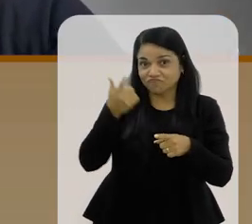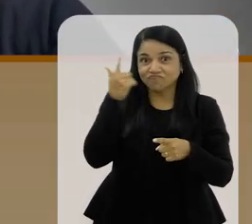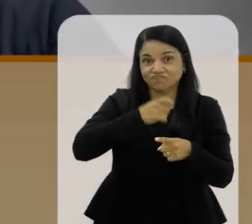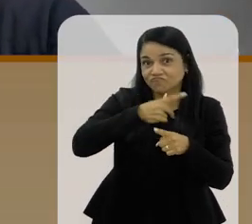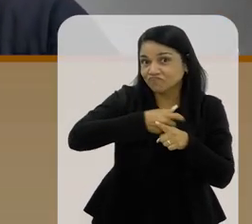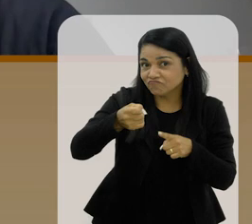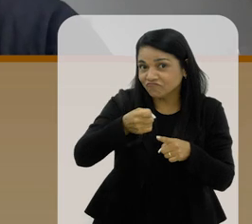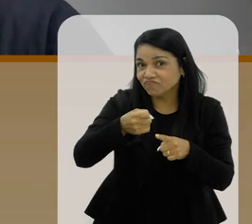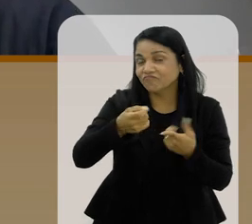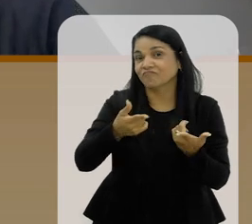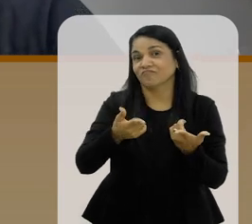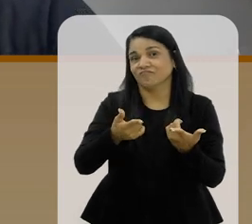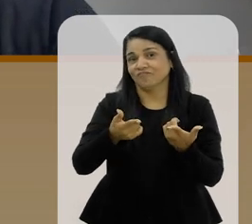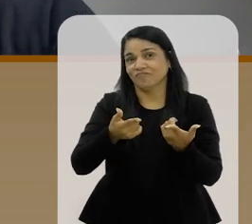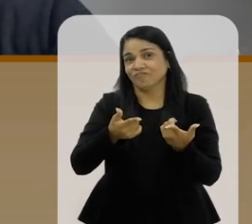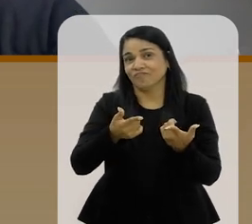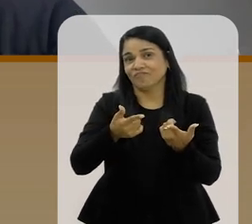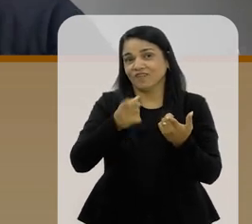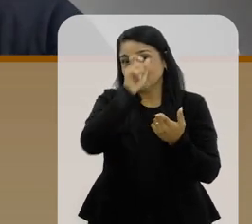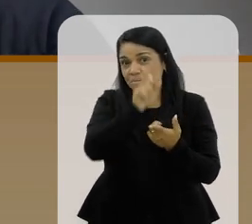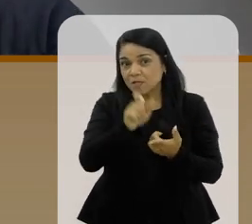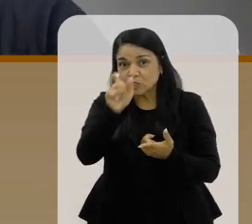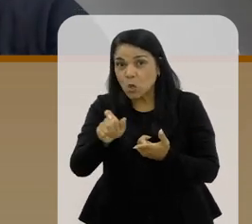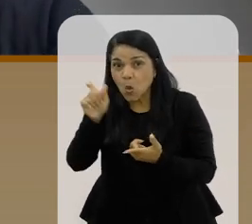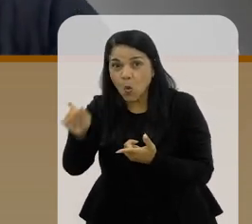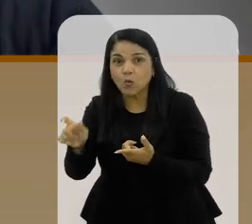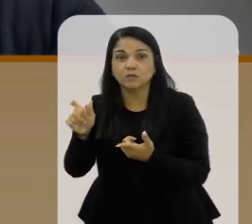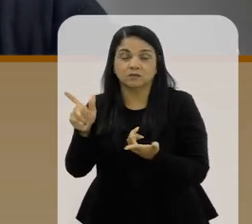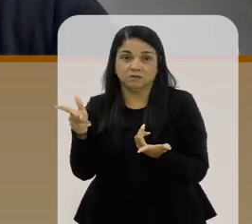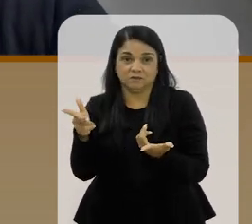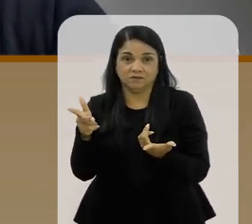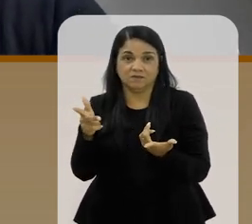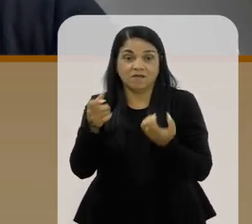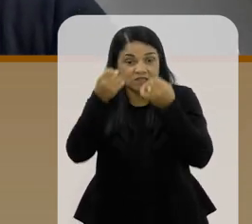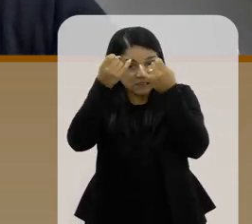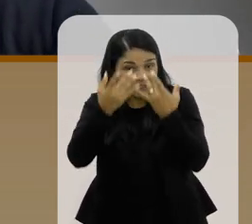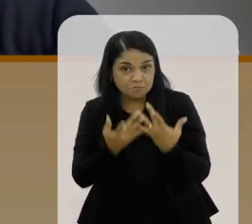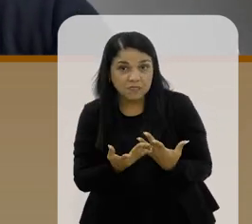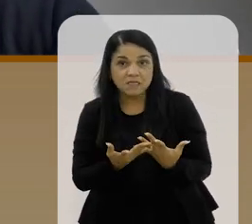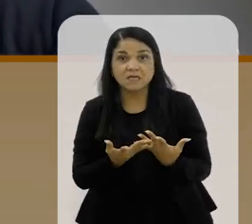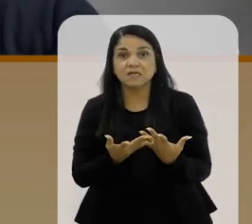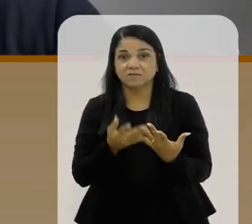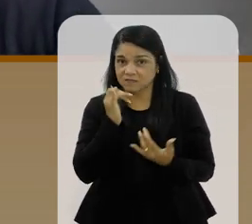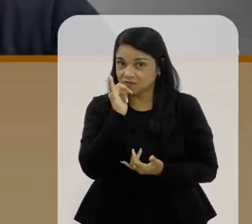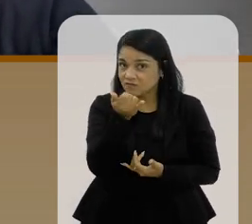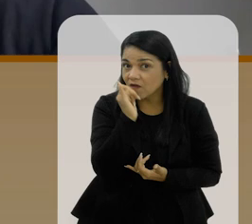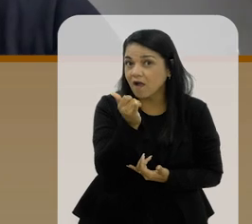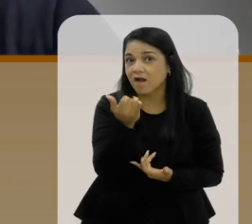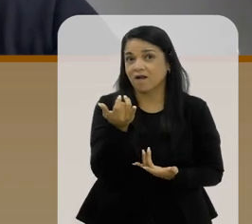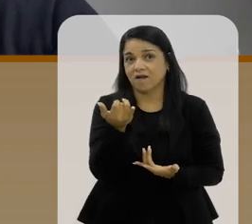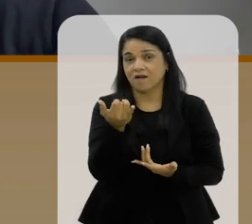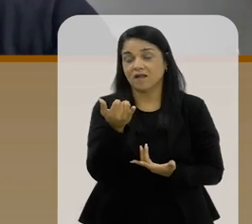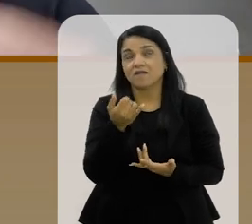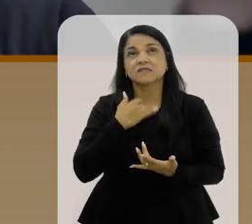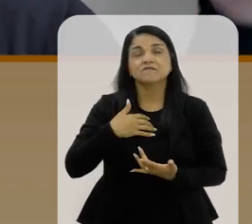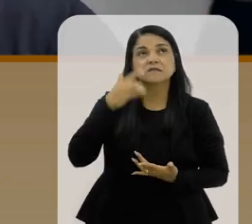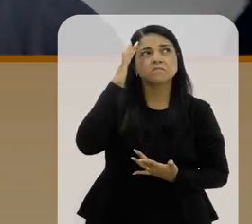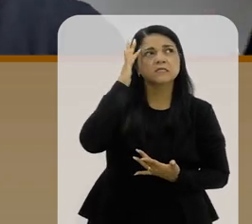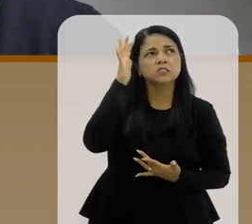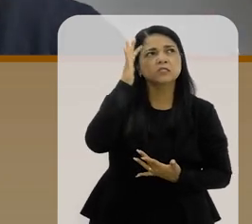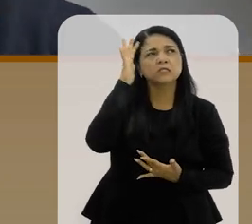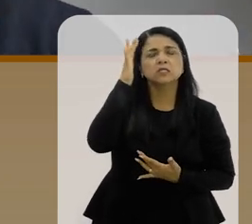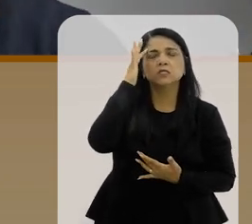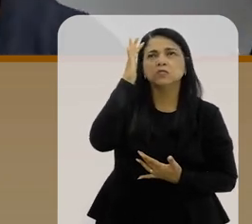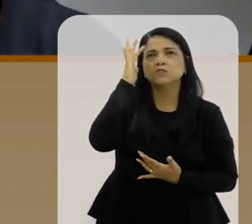Prêmio Nobel. Esses momentos trazem e personalizam o negócio. As pessoas podem se imaginar